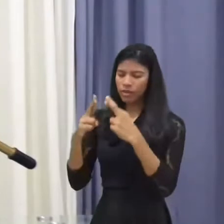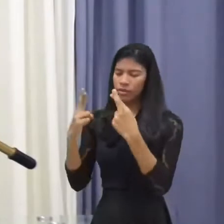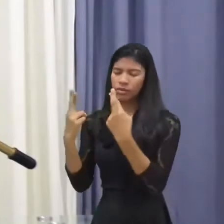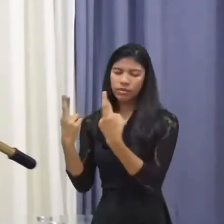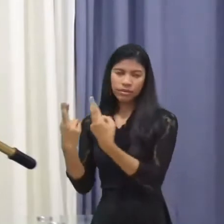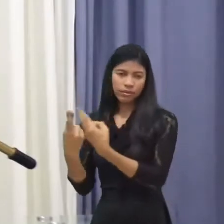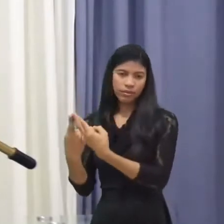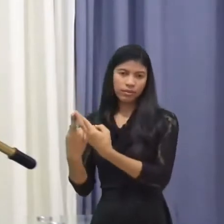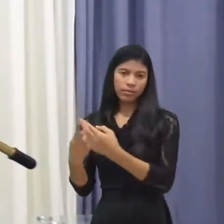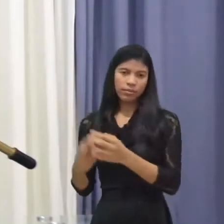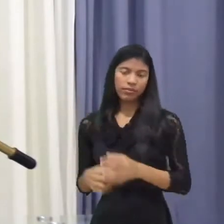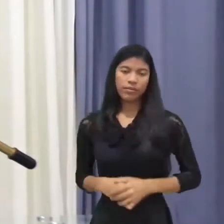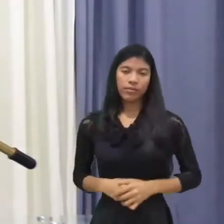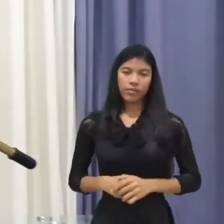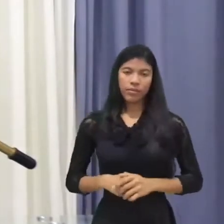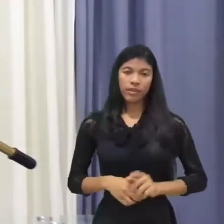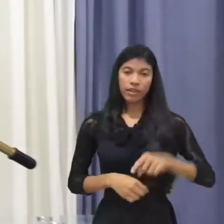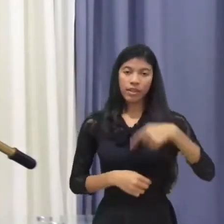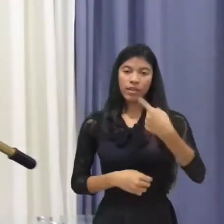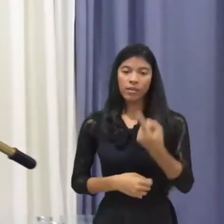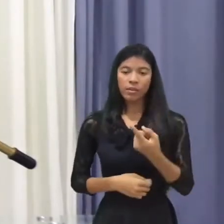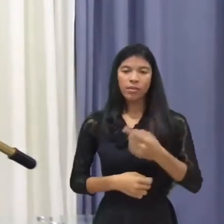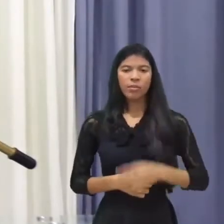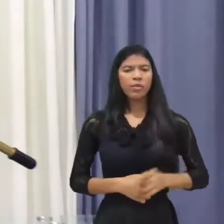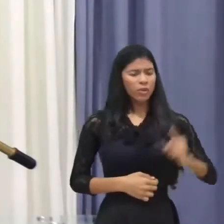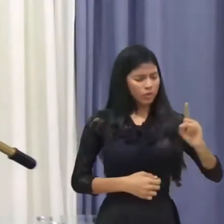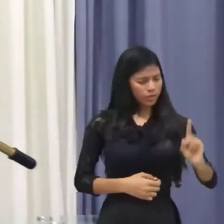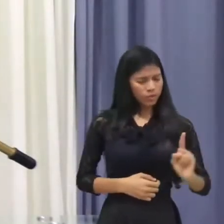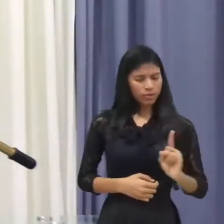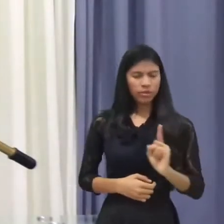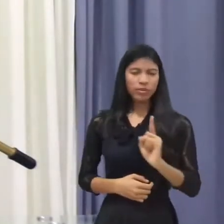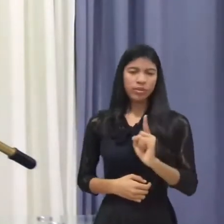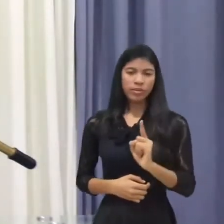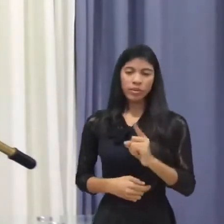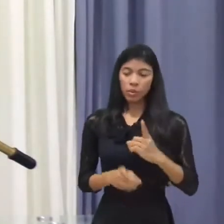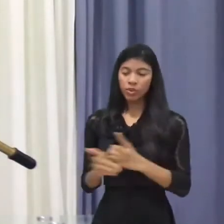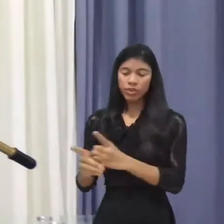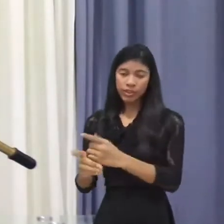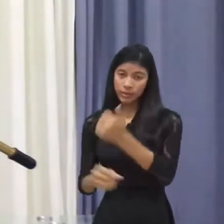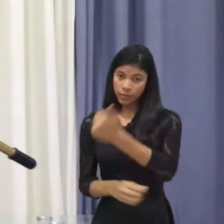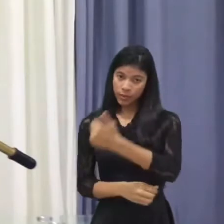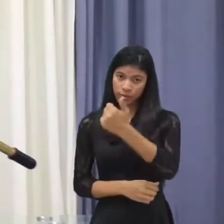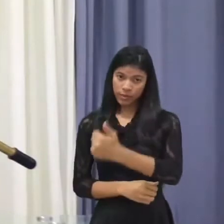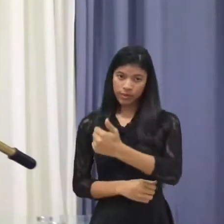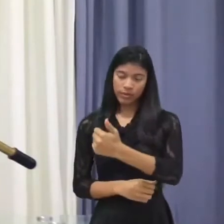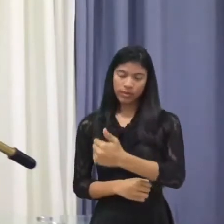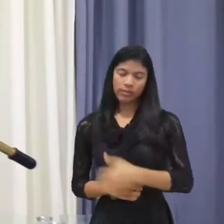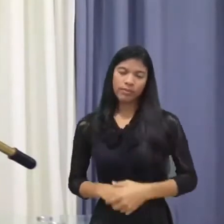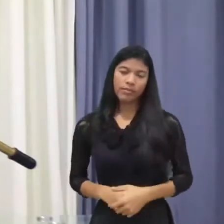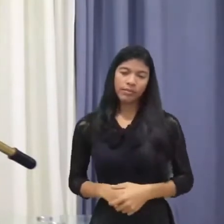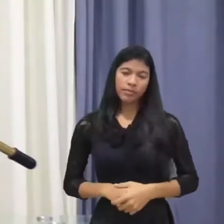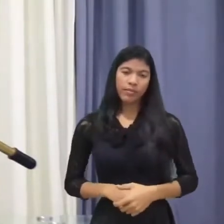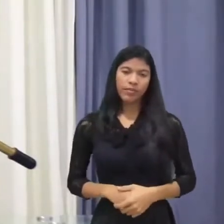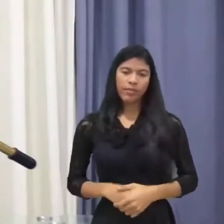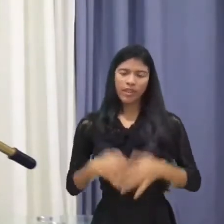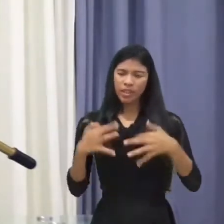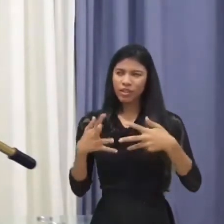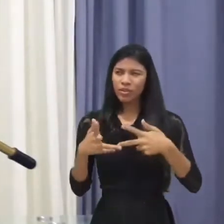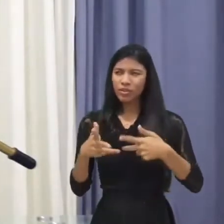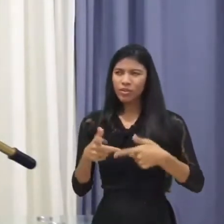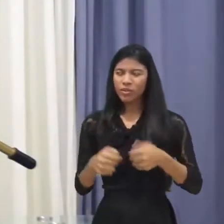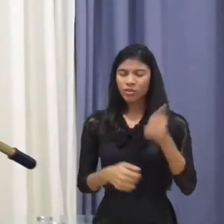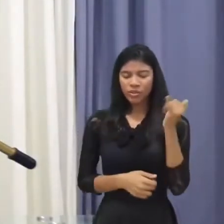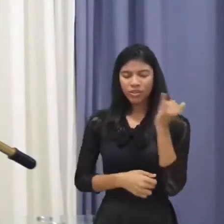não é? Aí depois apareceu quando os 11 estavam reunidos, porque na primeira Tomé não estava. E aí todo mundo diz: Tomé, o